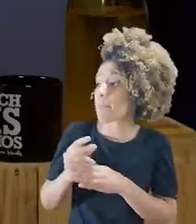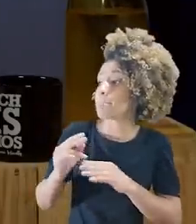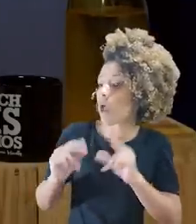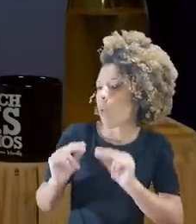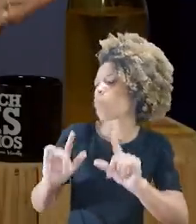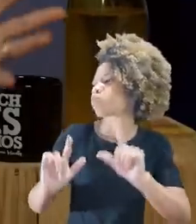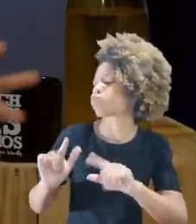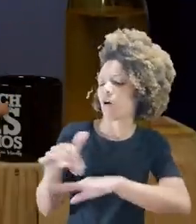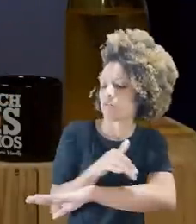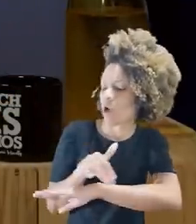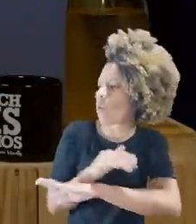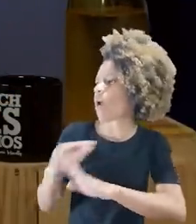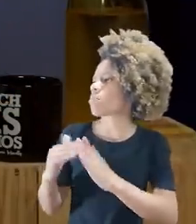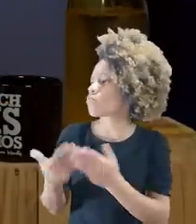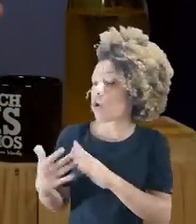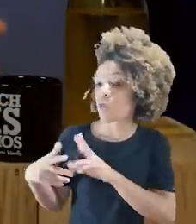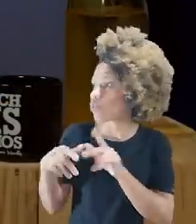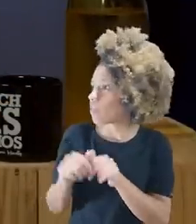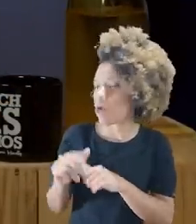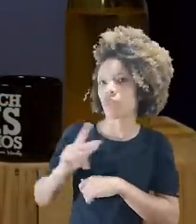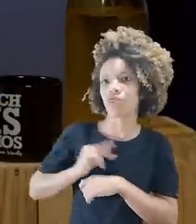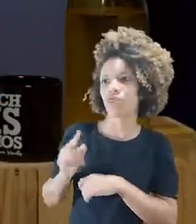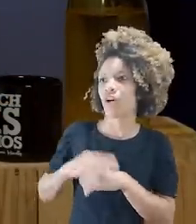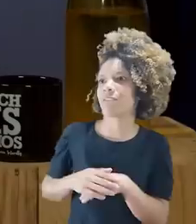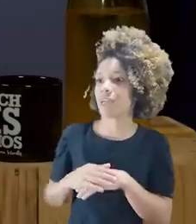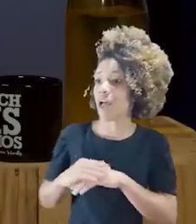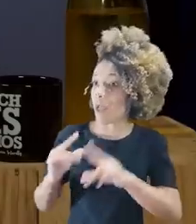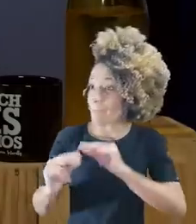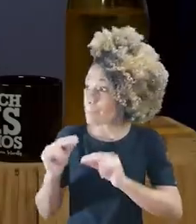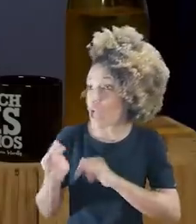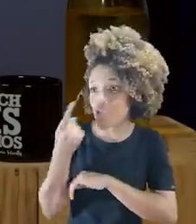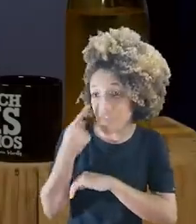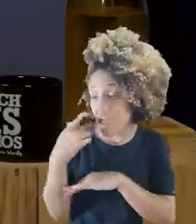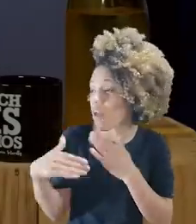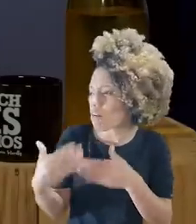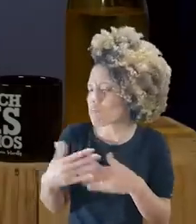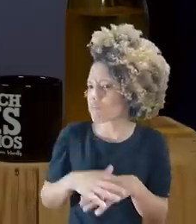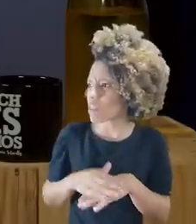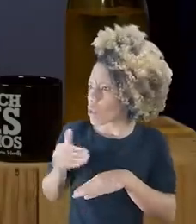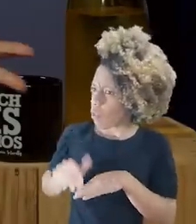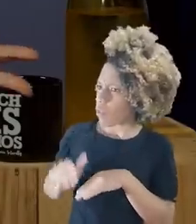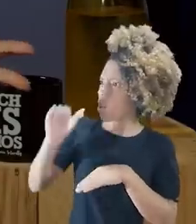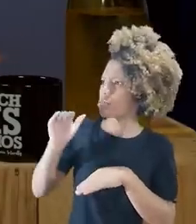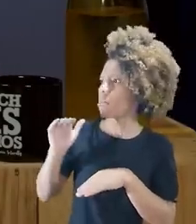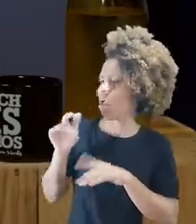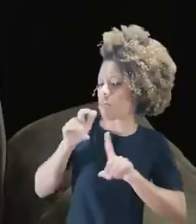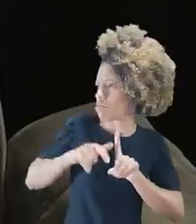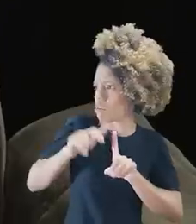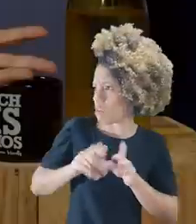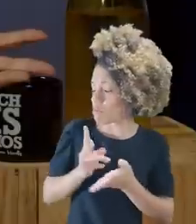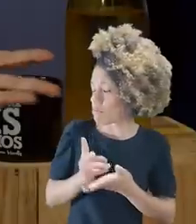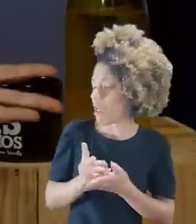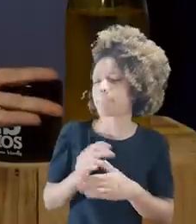sempre na rua na escola todo mundo ai Su tá nesse comercial nessa propaganda TV na eu cresci no meio artístico né Eu